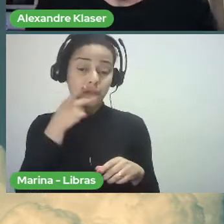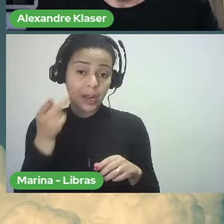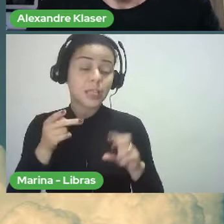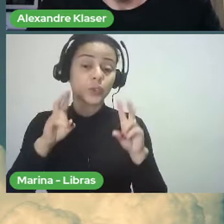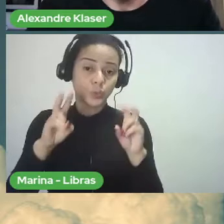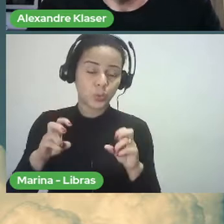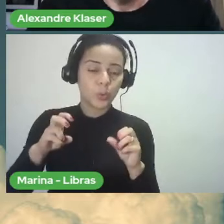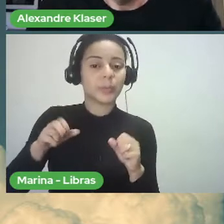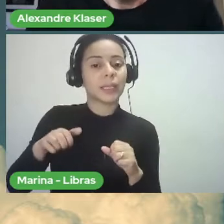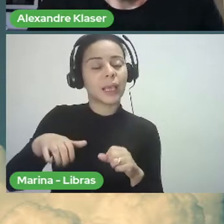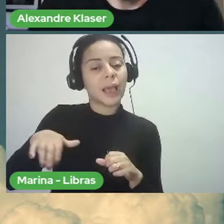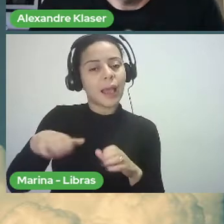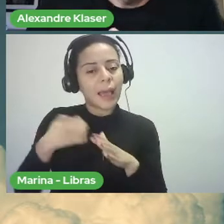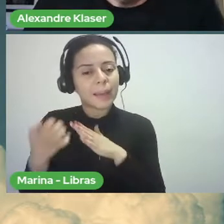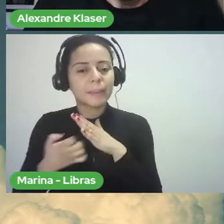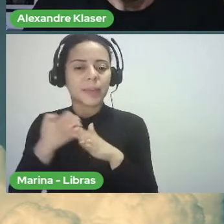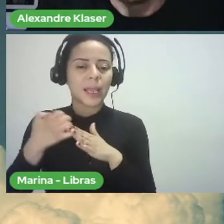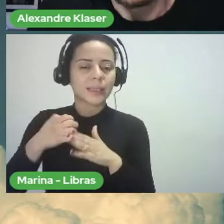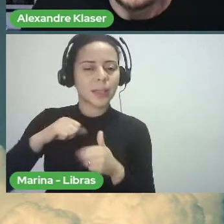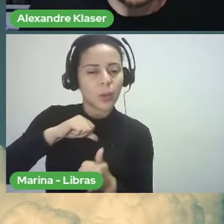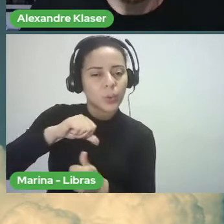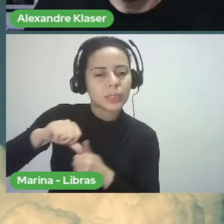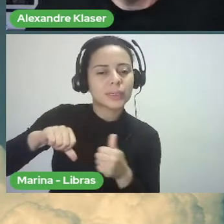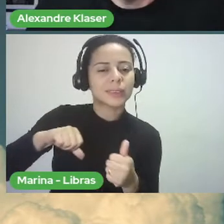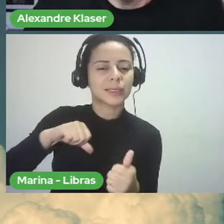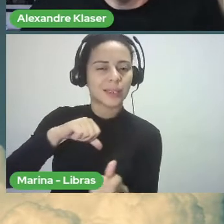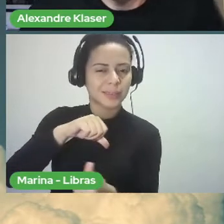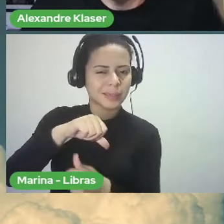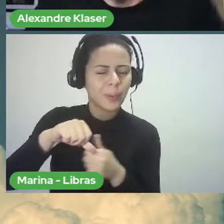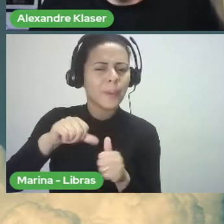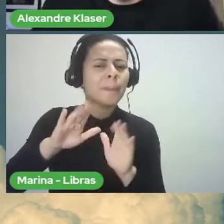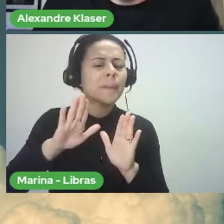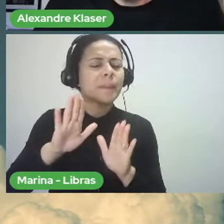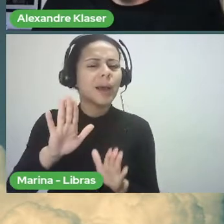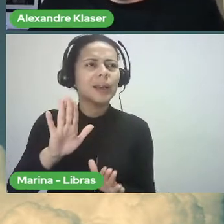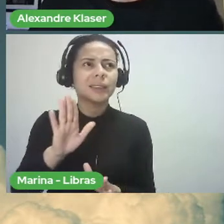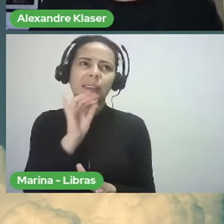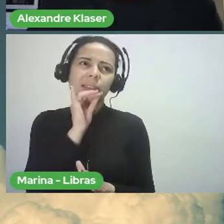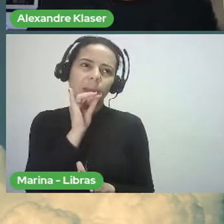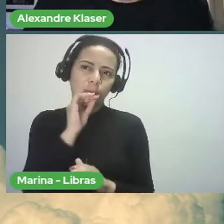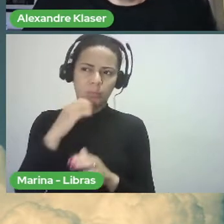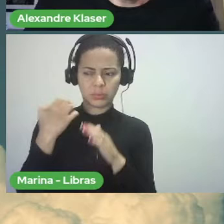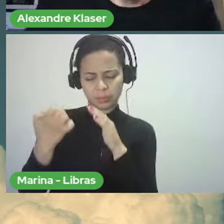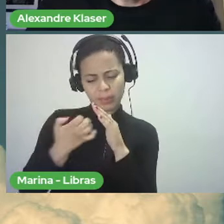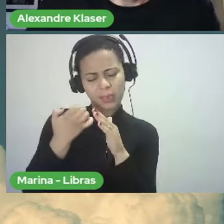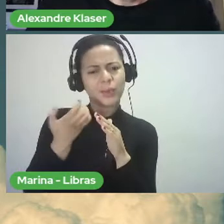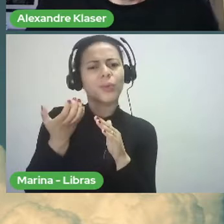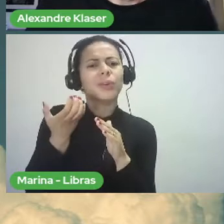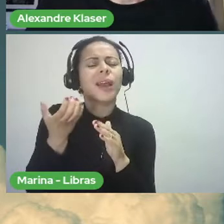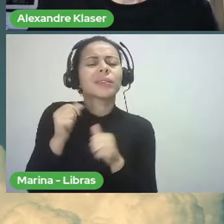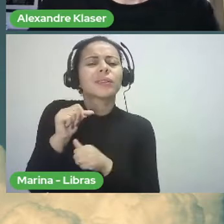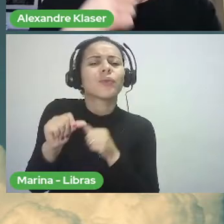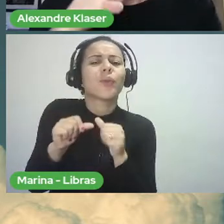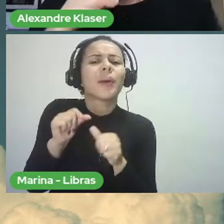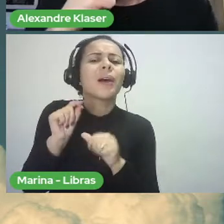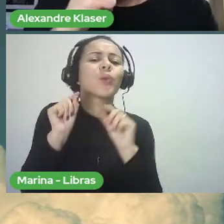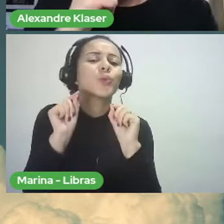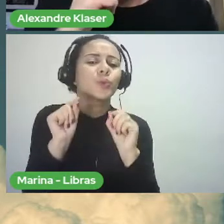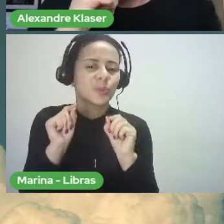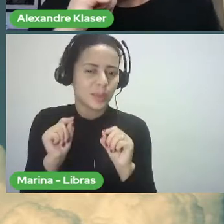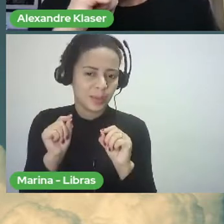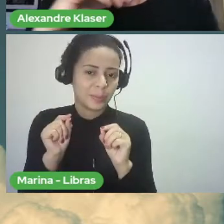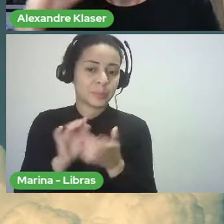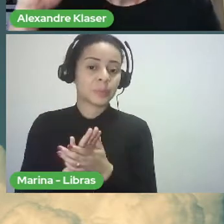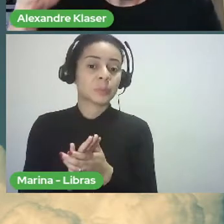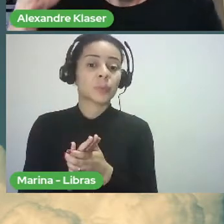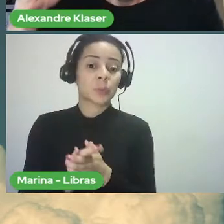áreas da organização. Agora, o que é que se busca numa transformação? Ela, basicamente, a gente pode pegar a seguinte